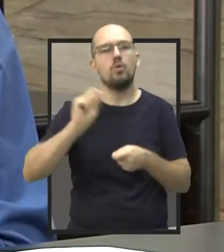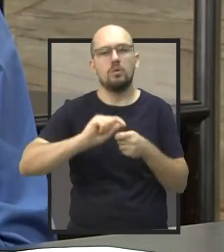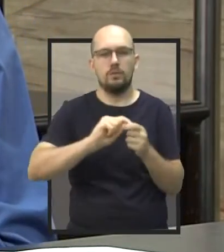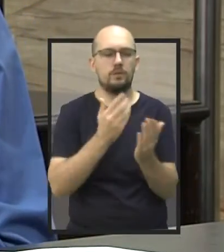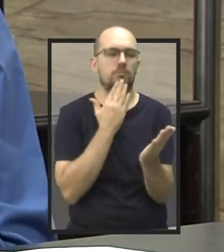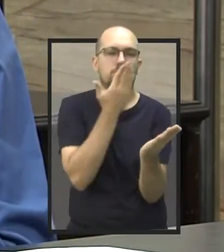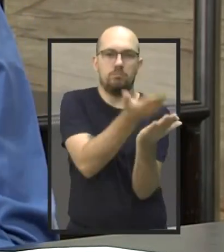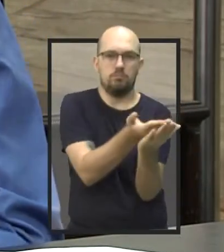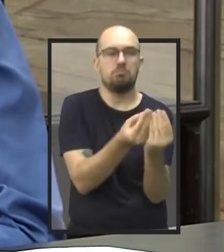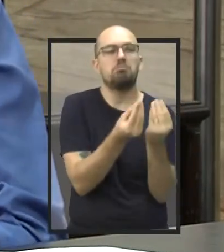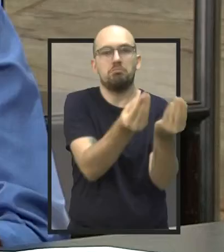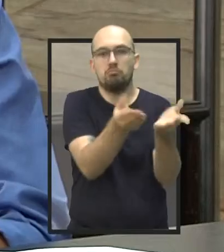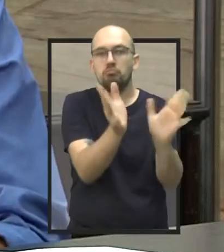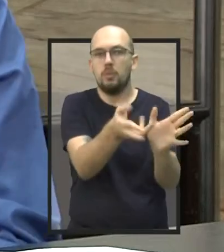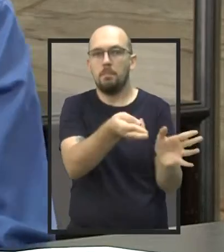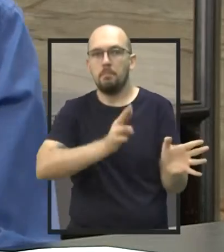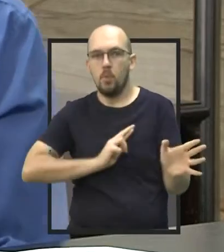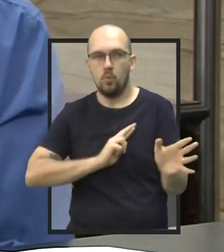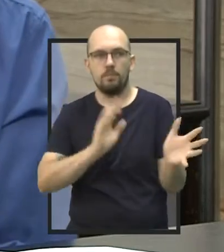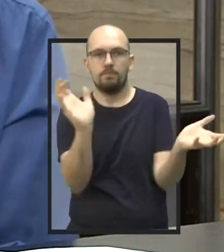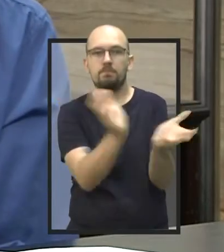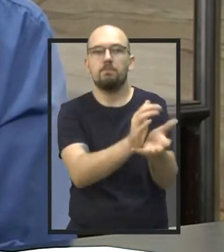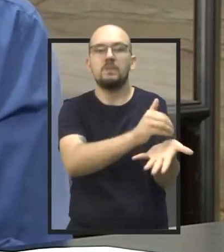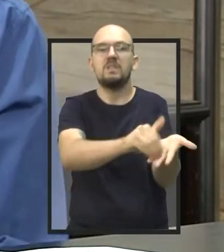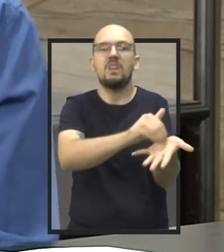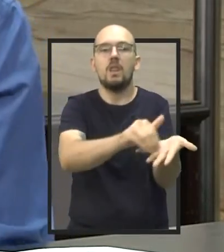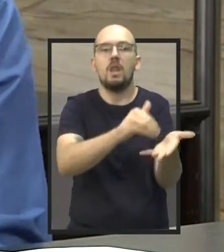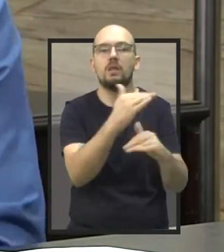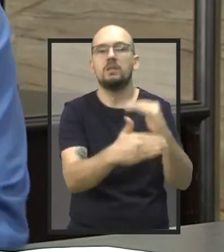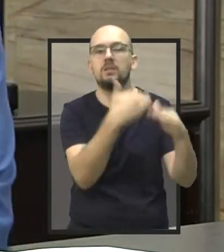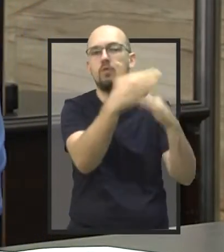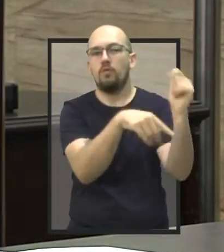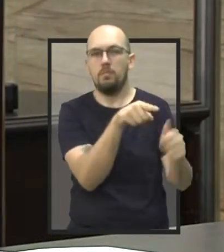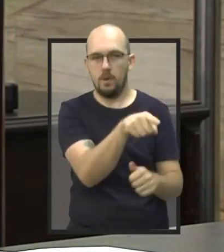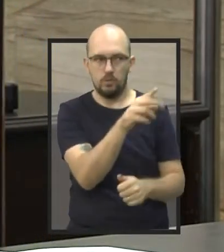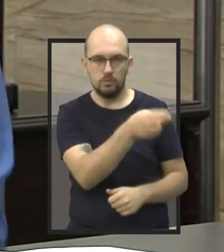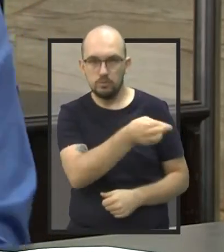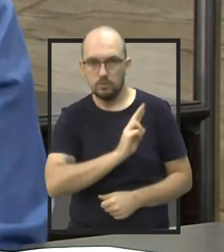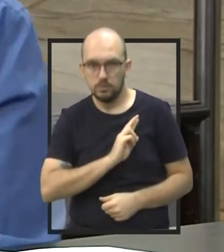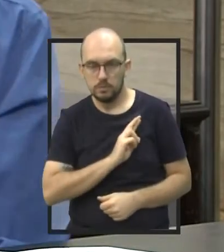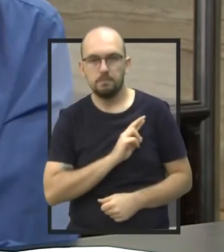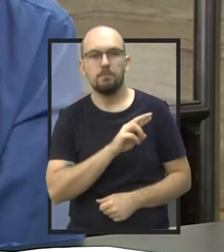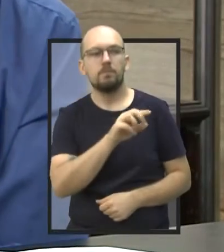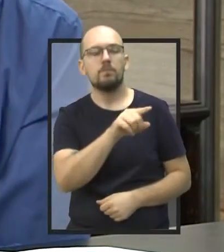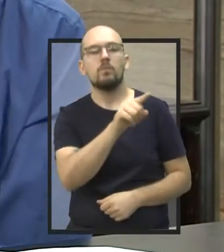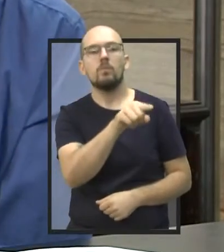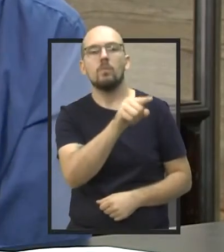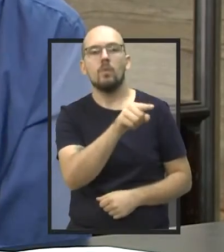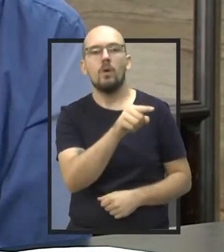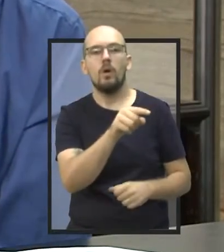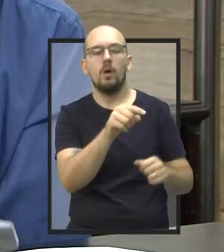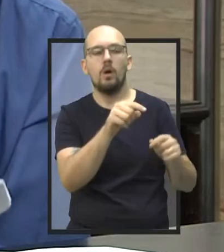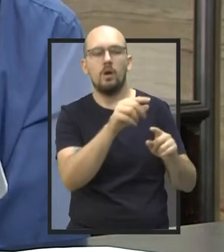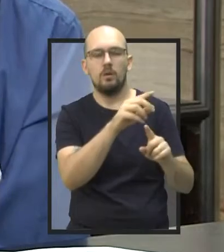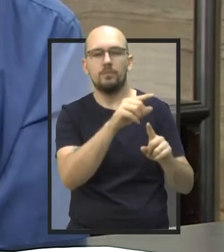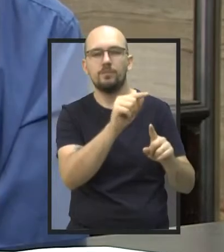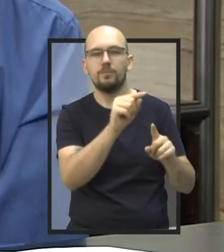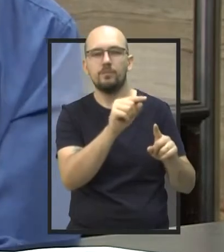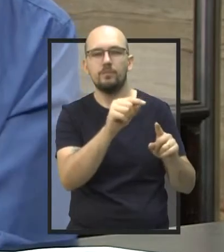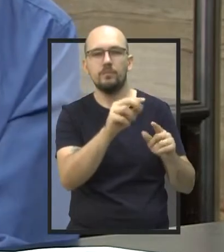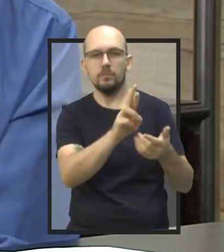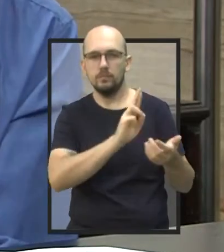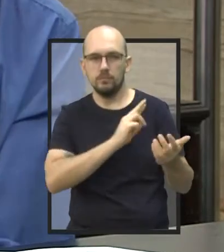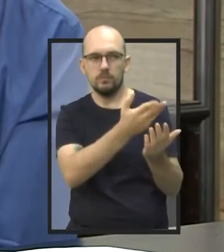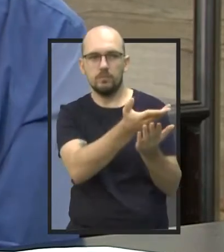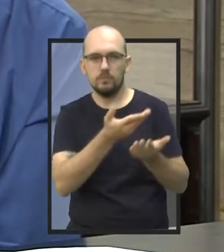já recebi uma resposta, inclusive, da própria Secretaria de Desenvolvimento Social, no